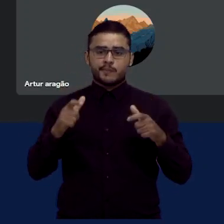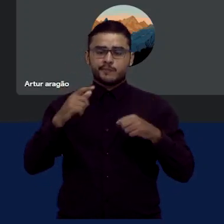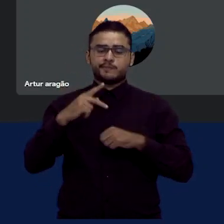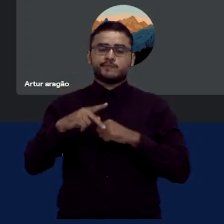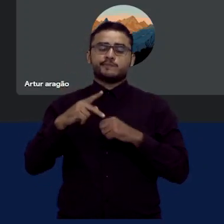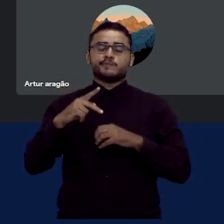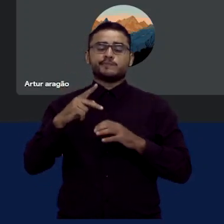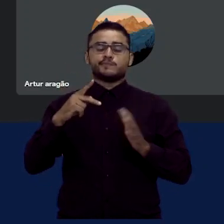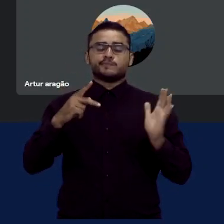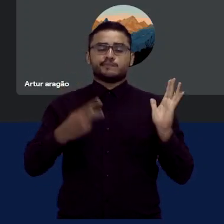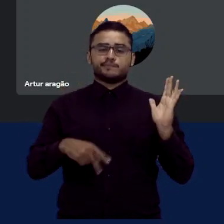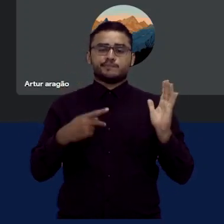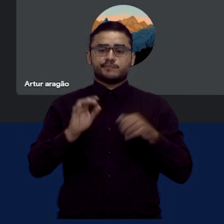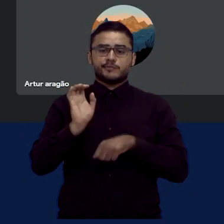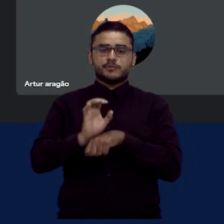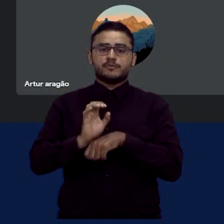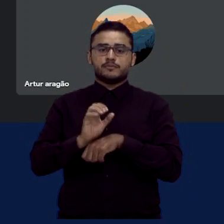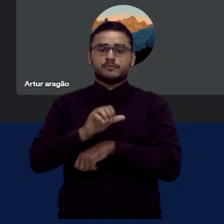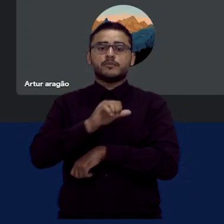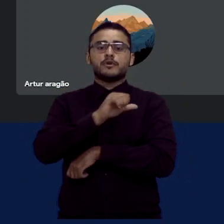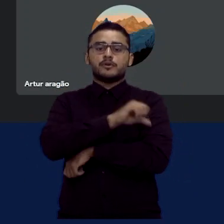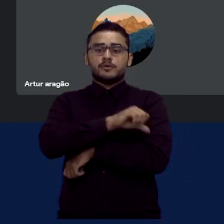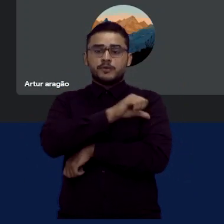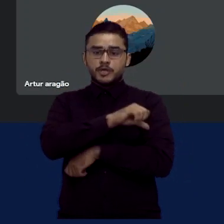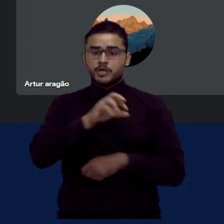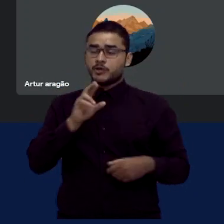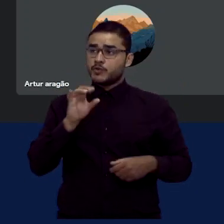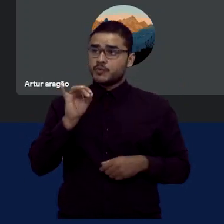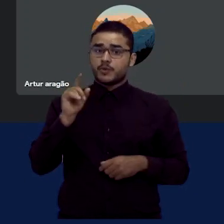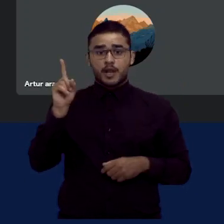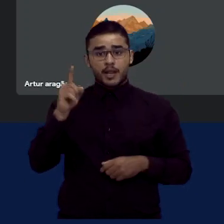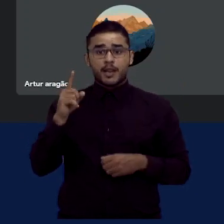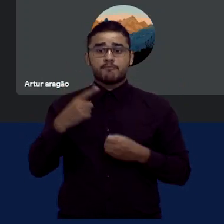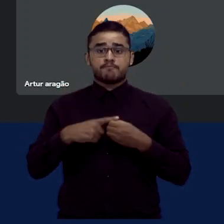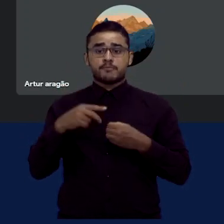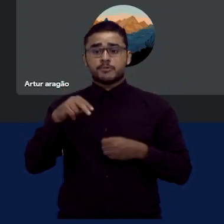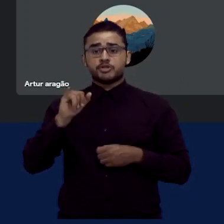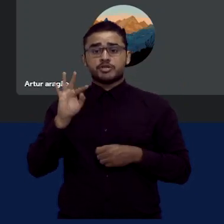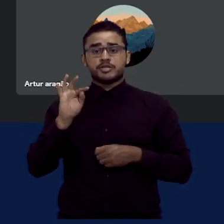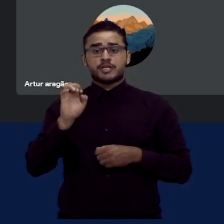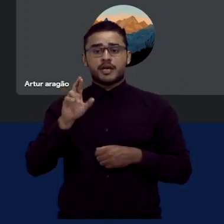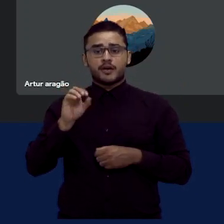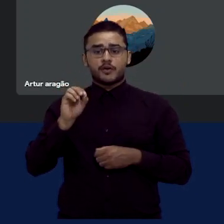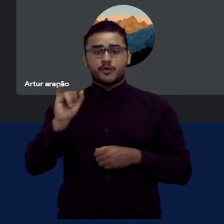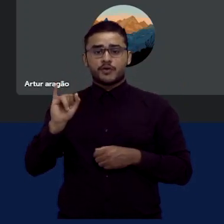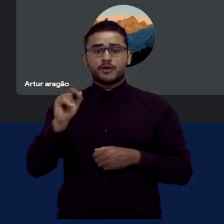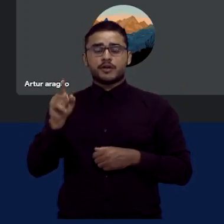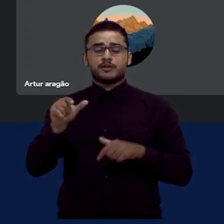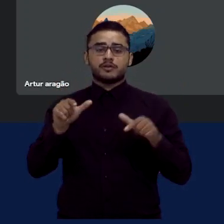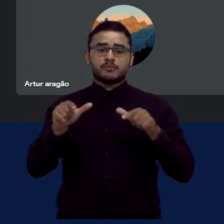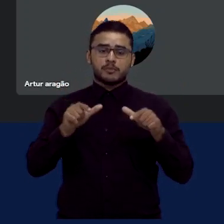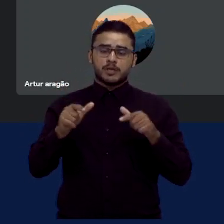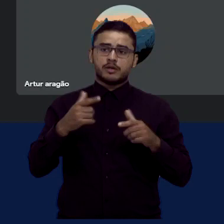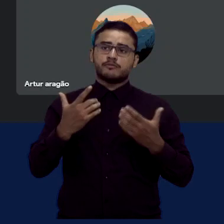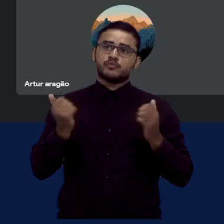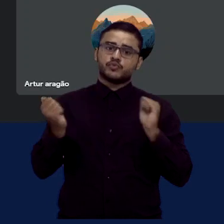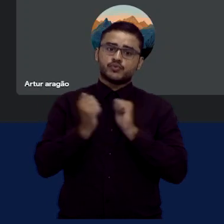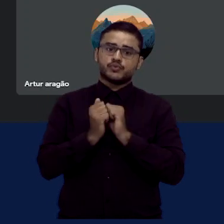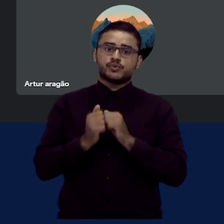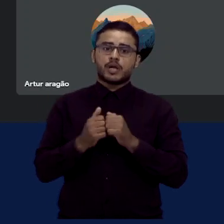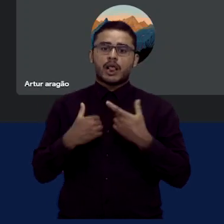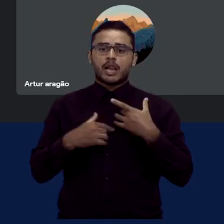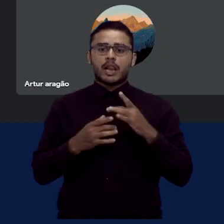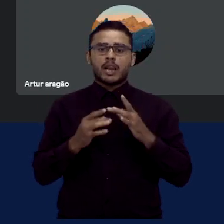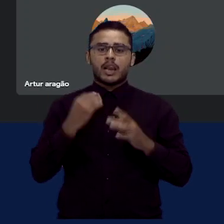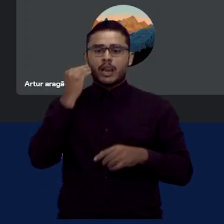e aí por enquanto é só o que eu lembro daí, mas vocês podem me perguntar qualquer outra coisa que a gente vai falando. Parece uma estrada longa, mas não é tão longa